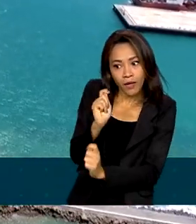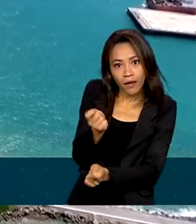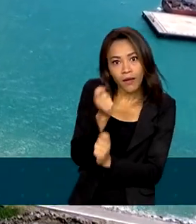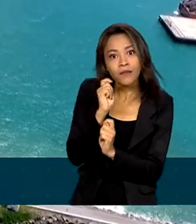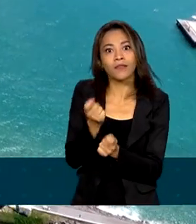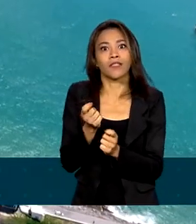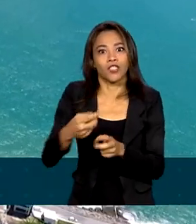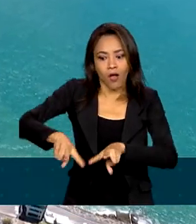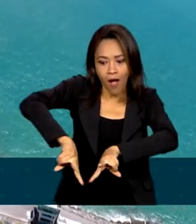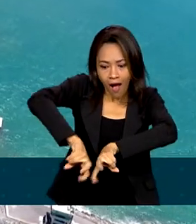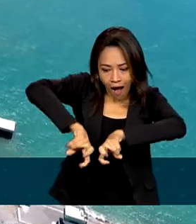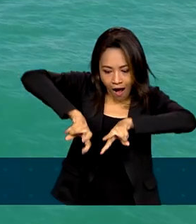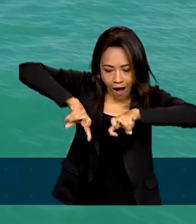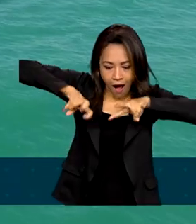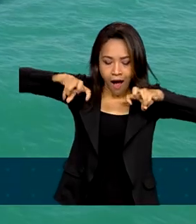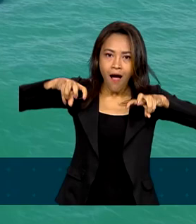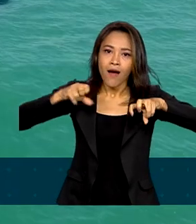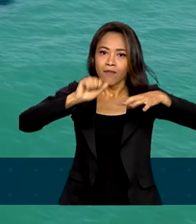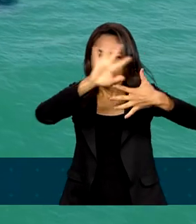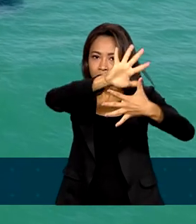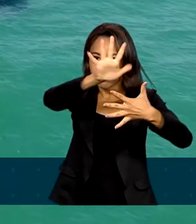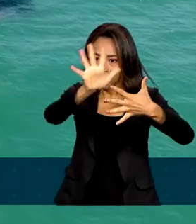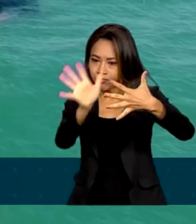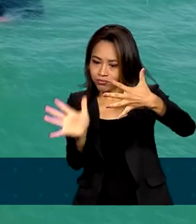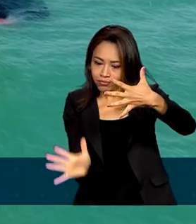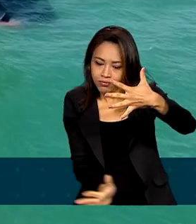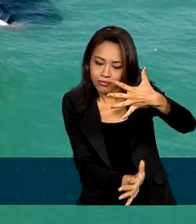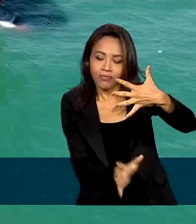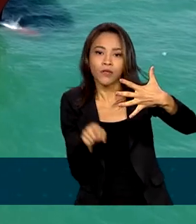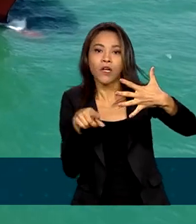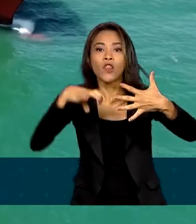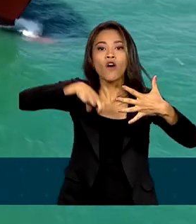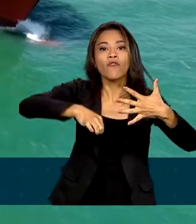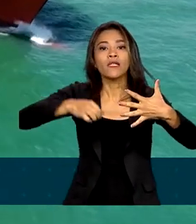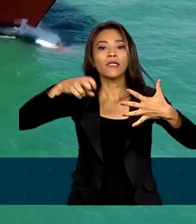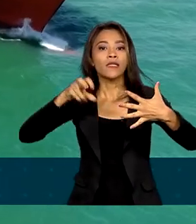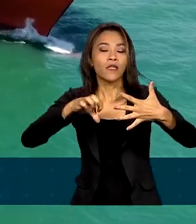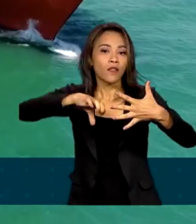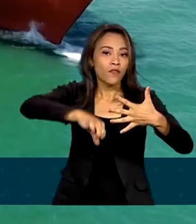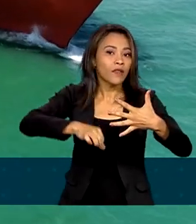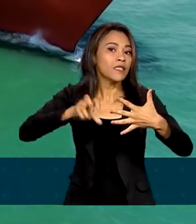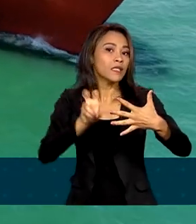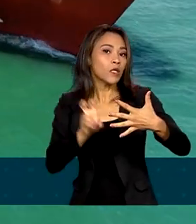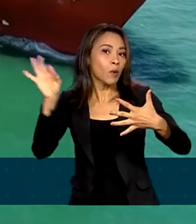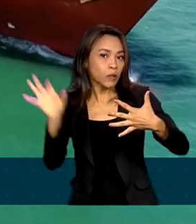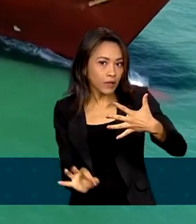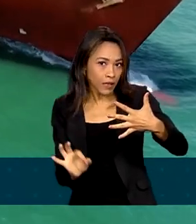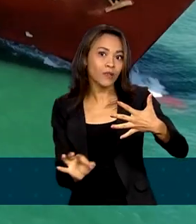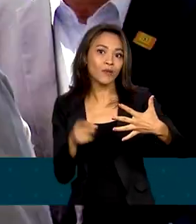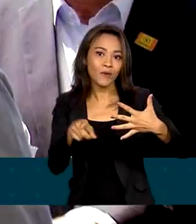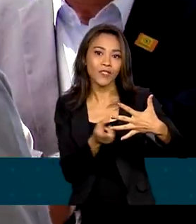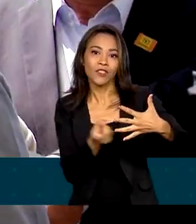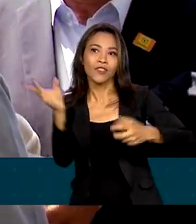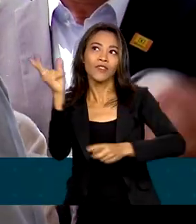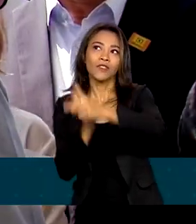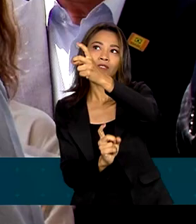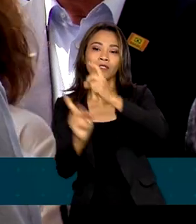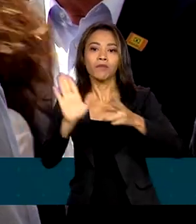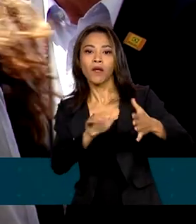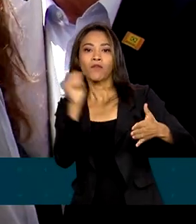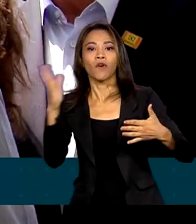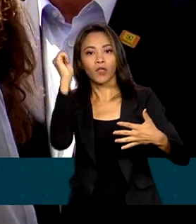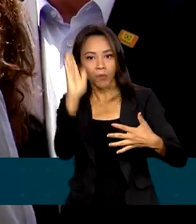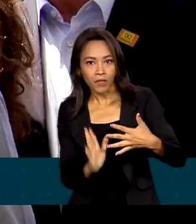recursos biológicos e minerais, e por onde trafegam 95% do comércio exterior brasileiro. Eu,